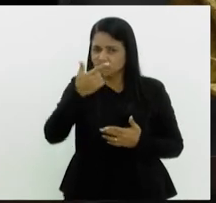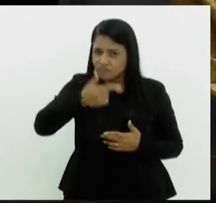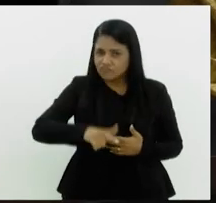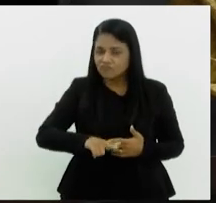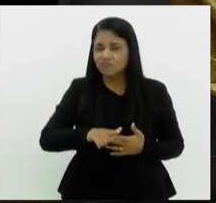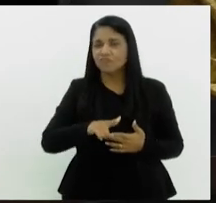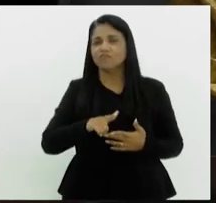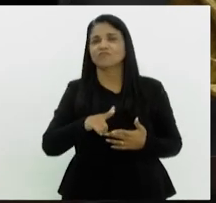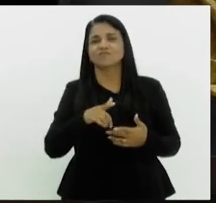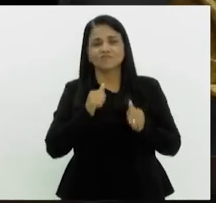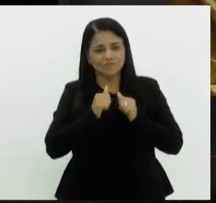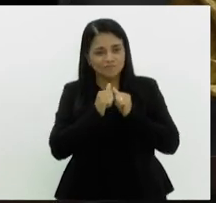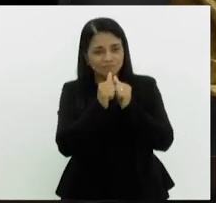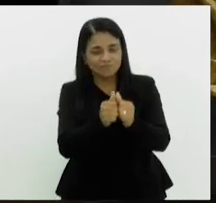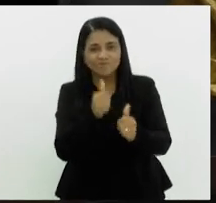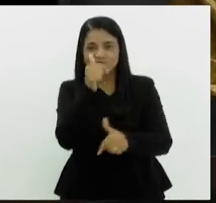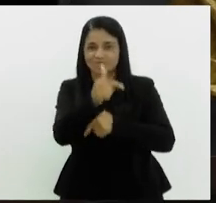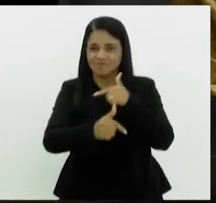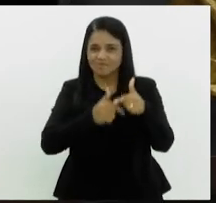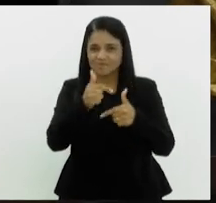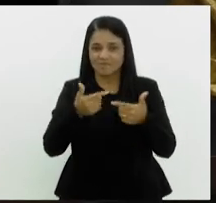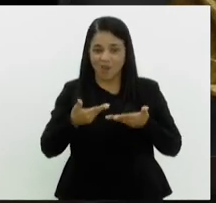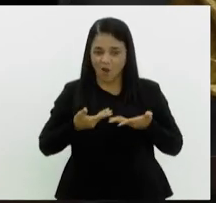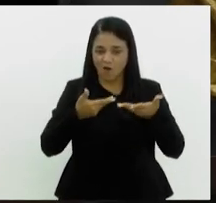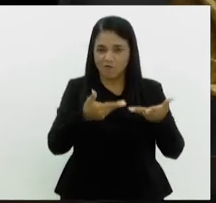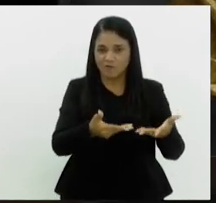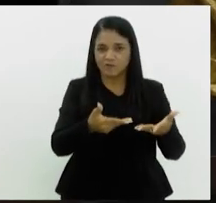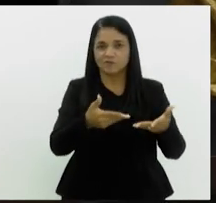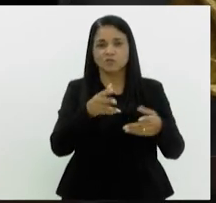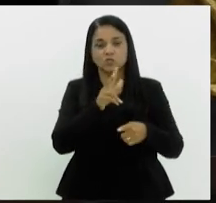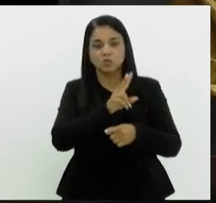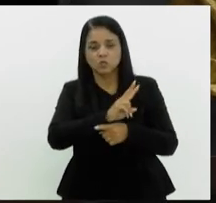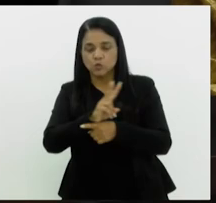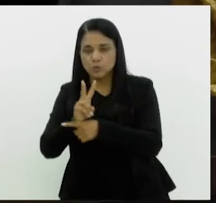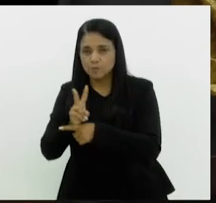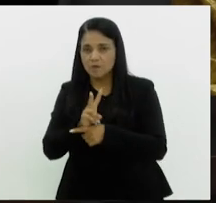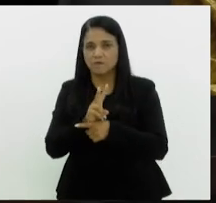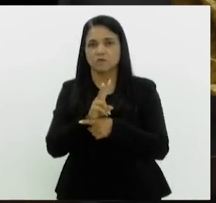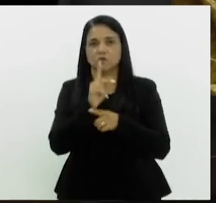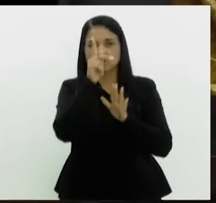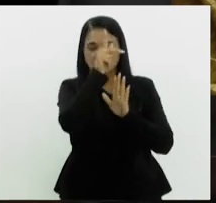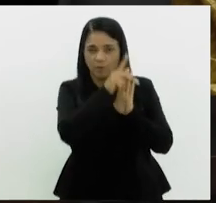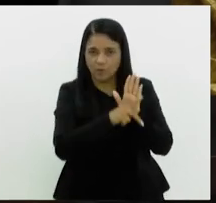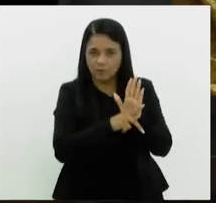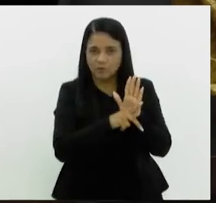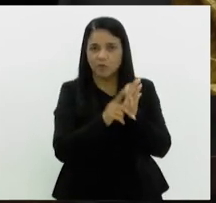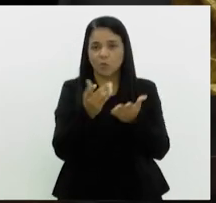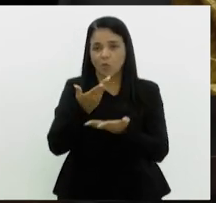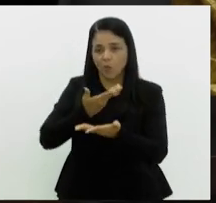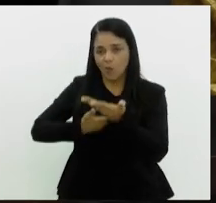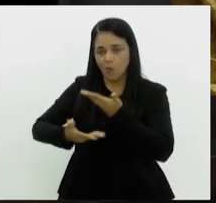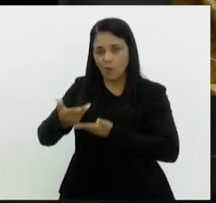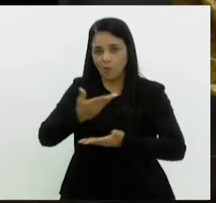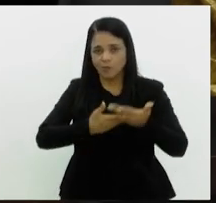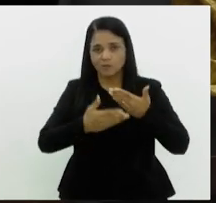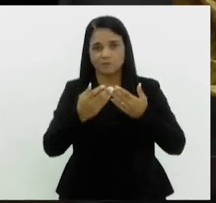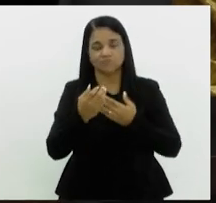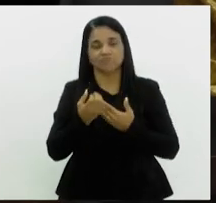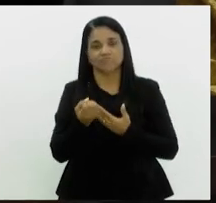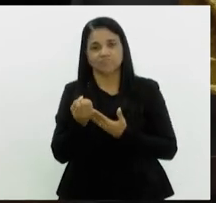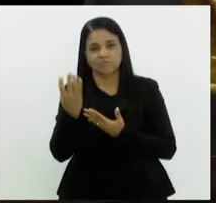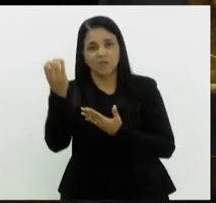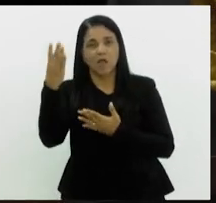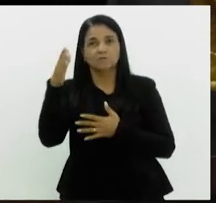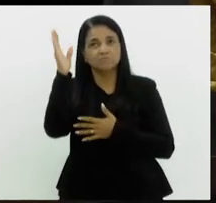Helena e trabalhar a convite dela como supervisora regional do projeto, compartilhando viagens